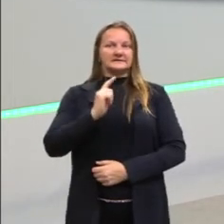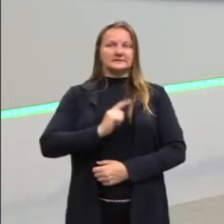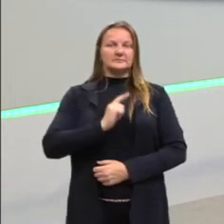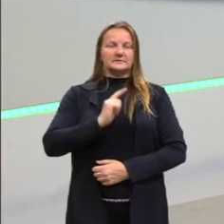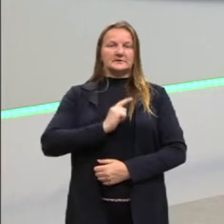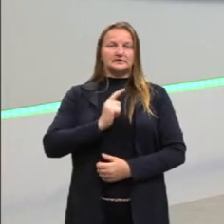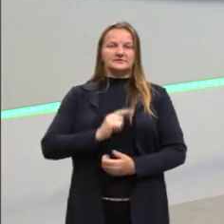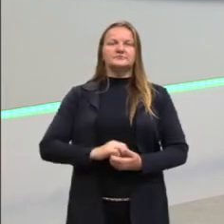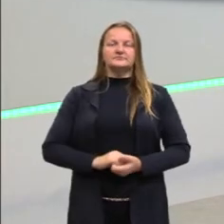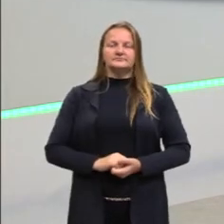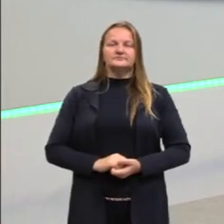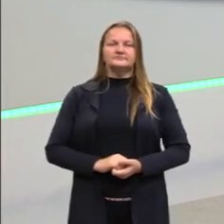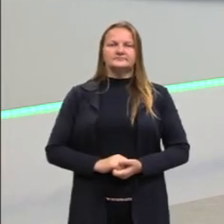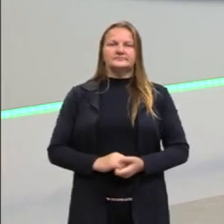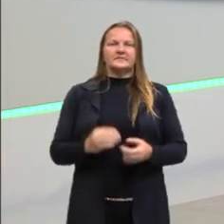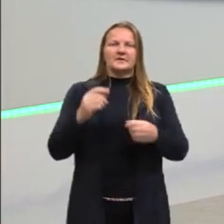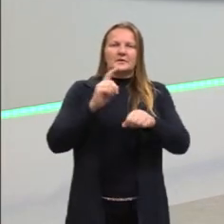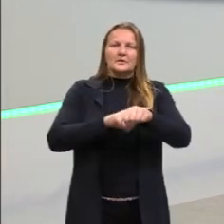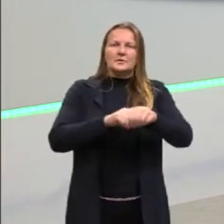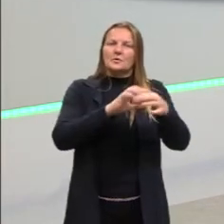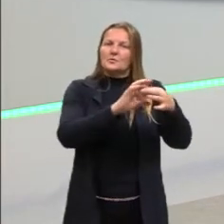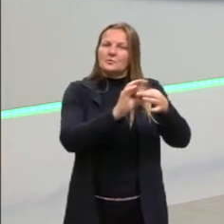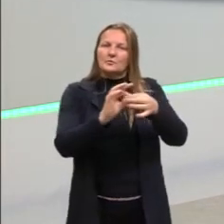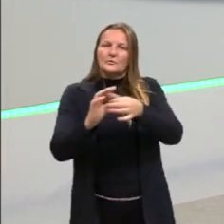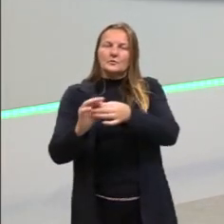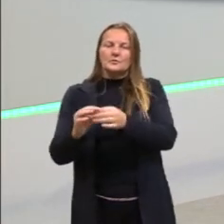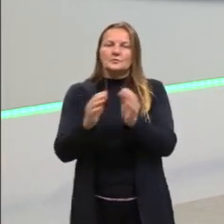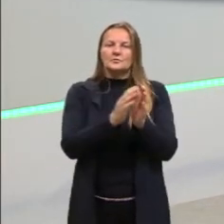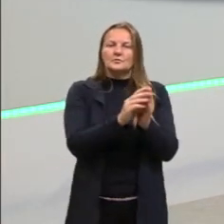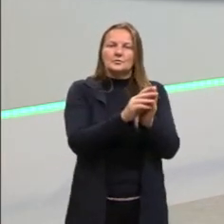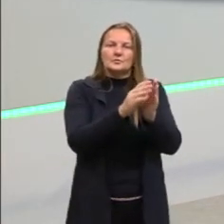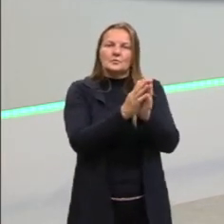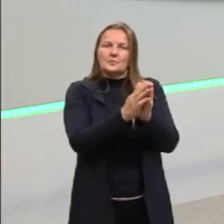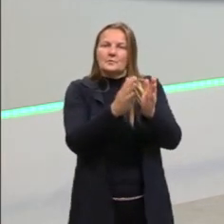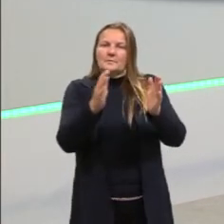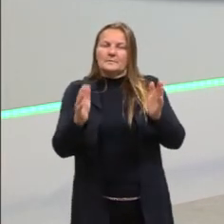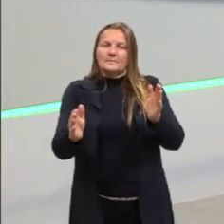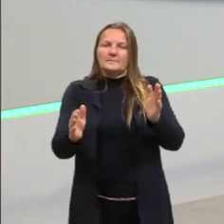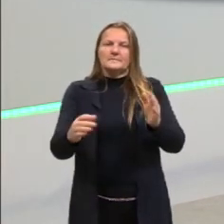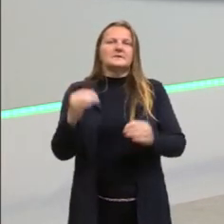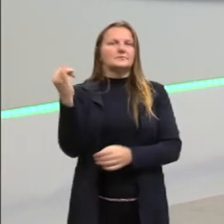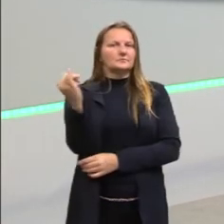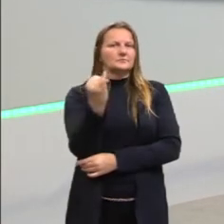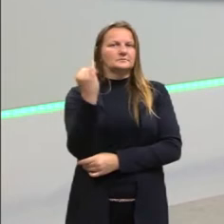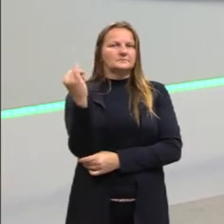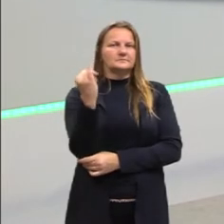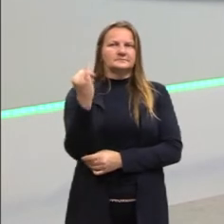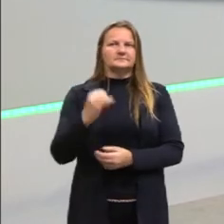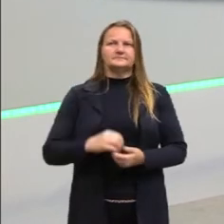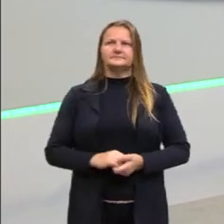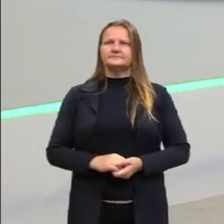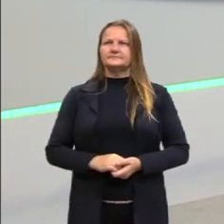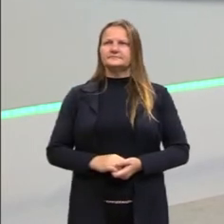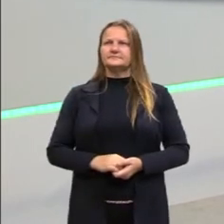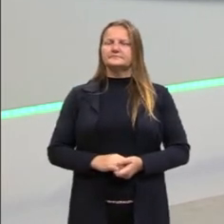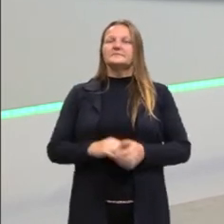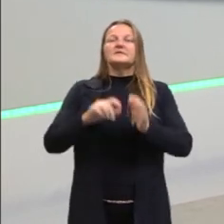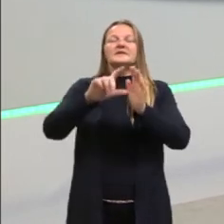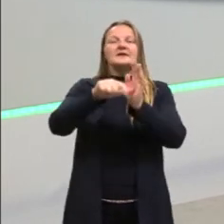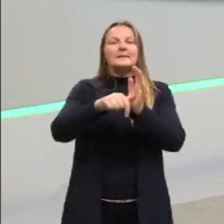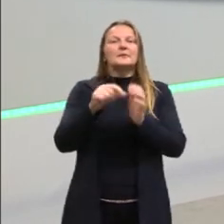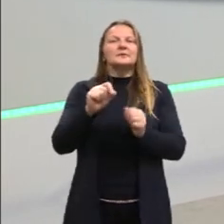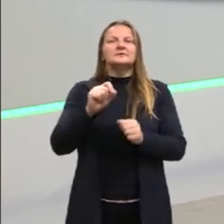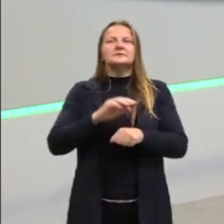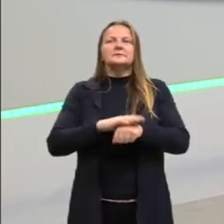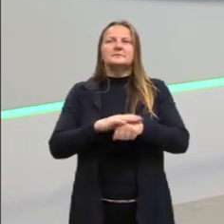que a gente tem nesse módulo aí do curso, mas elas são aí de extrema importância. Depois,